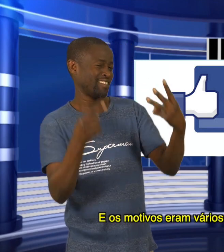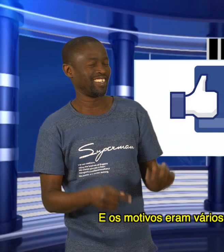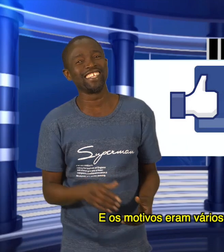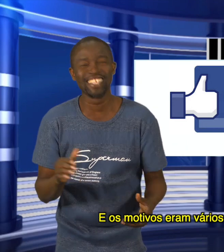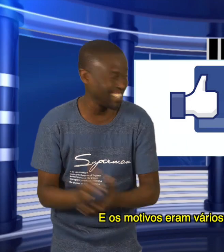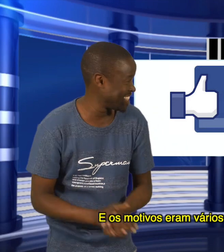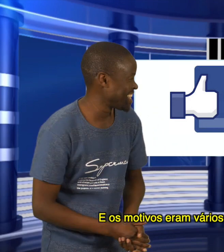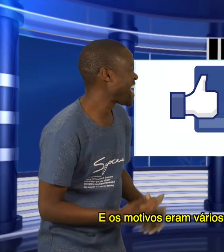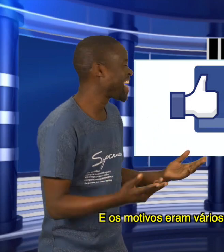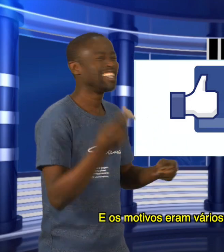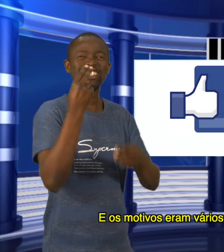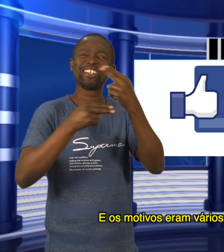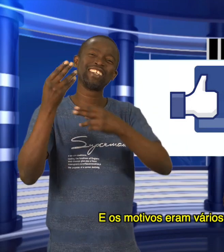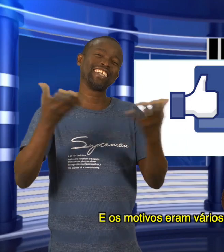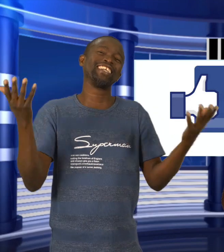Que momentos!